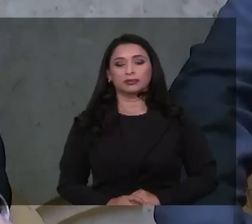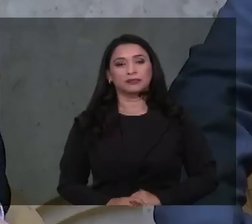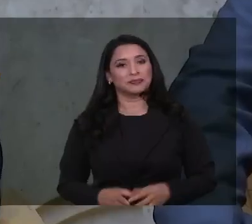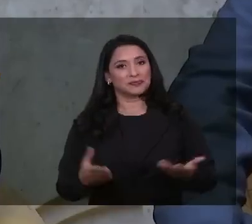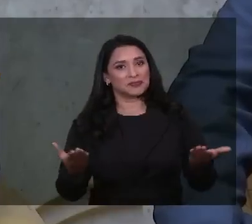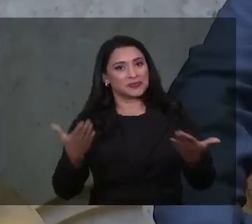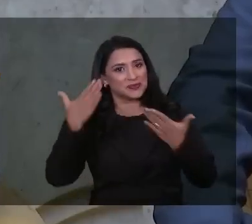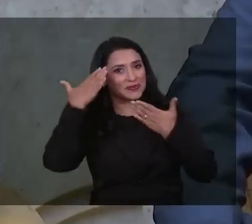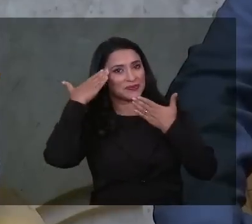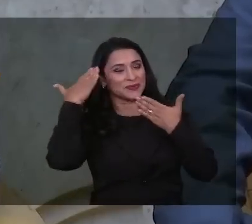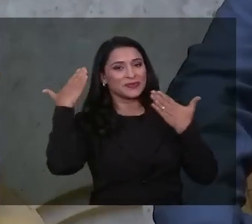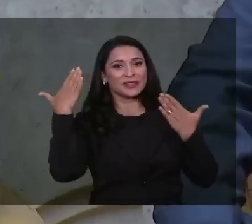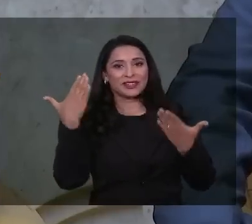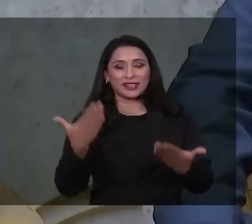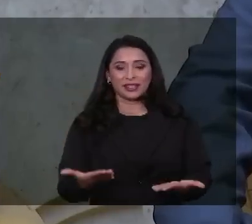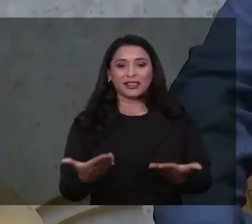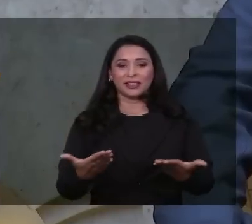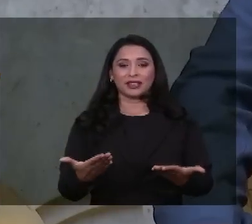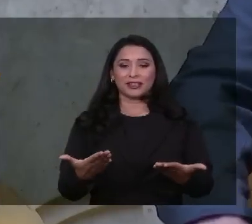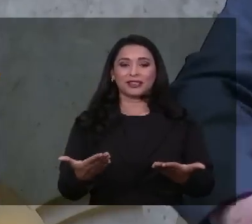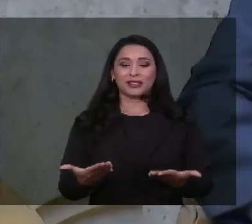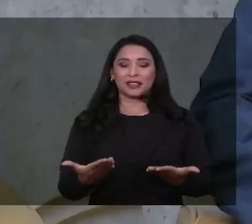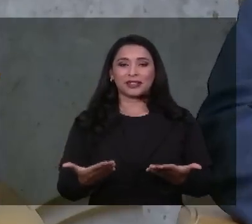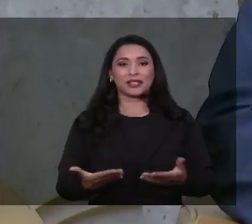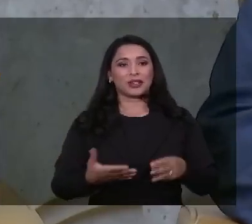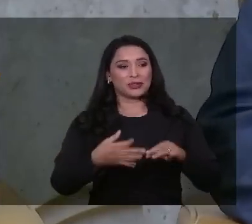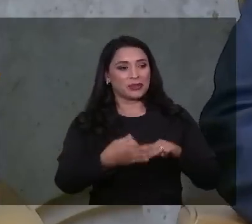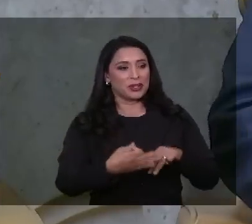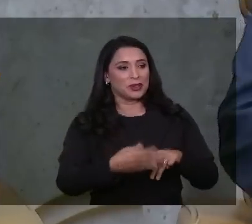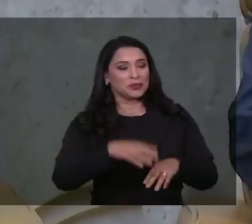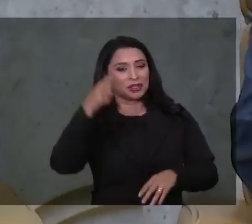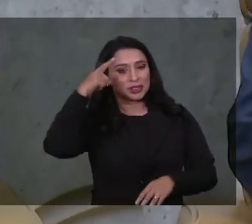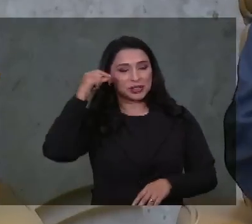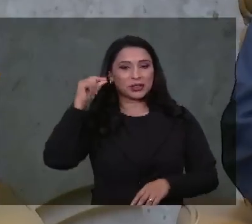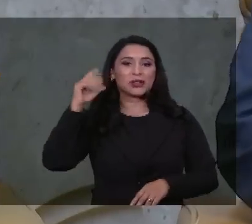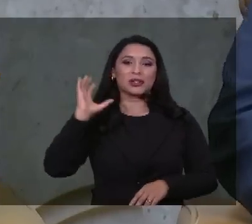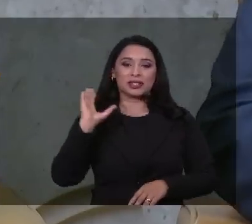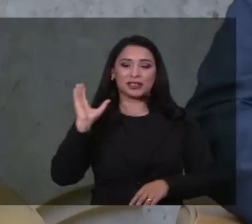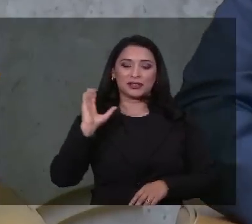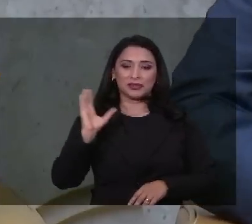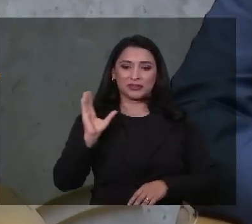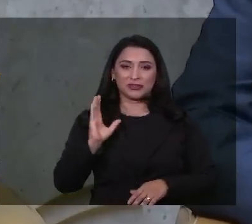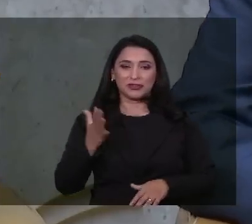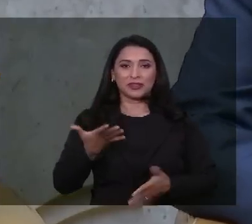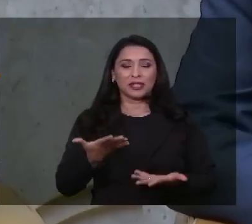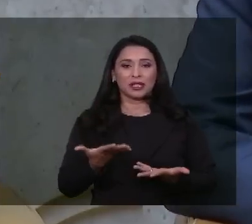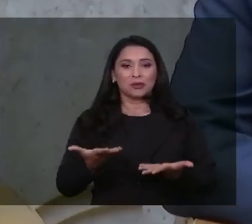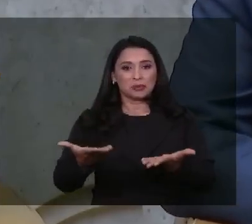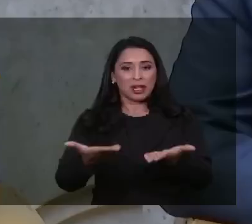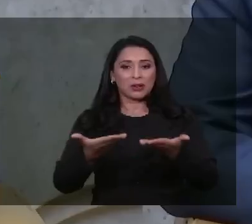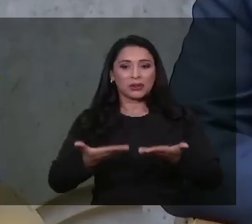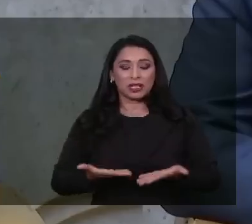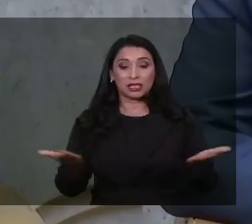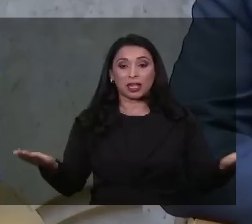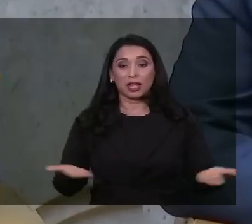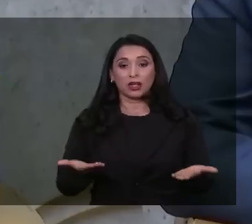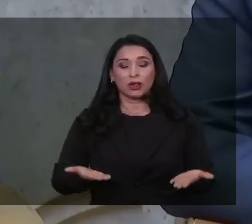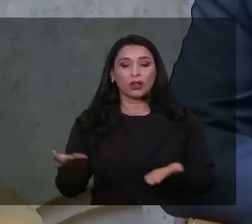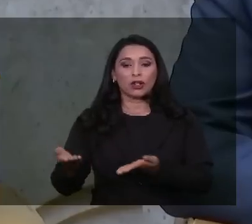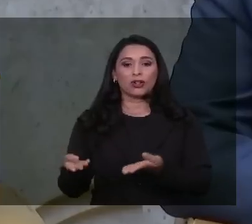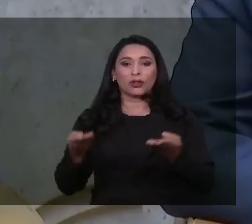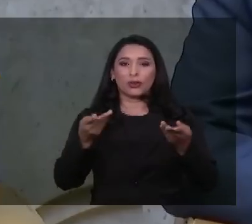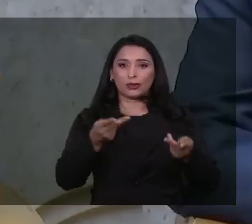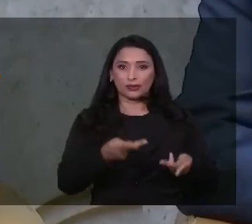Agradecendo imensamente as honras da casa feitas pela ministra Rosa Weber, convido Sua Excelência, o senhor ministro Luiz Edson